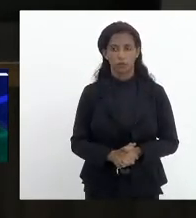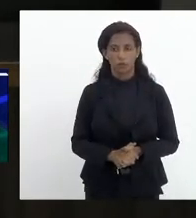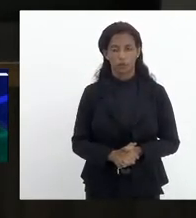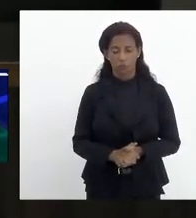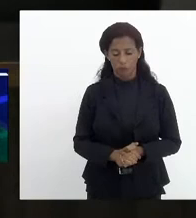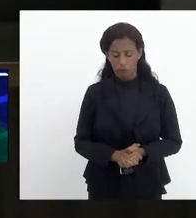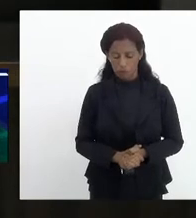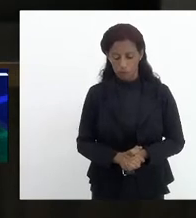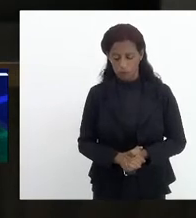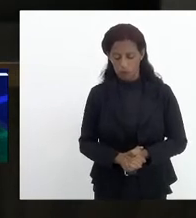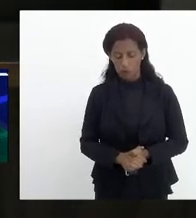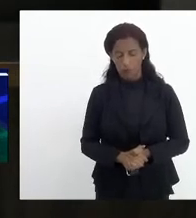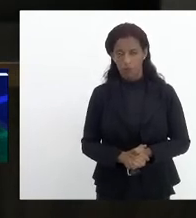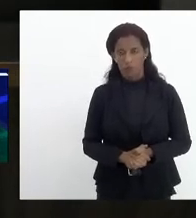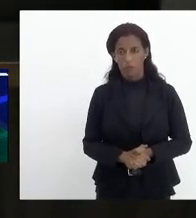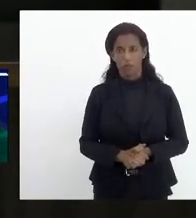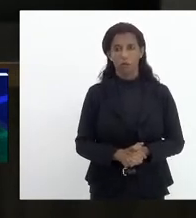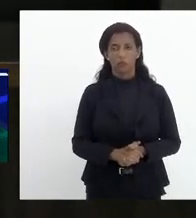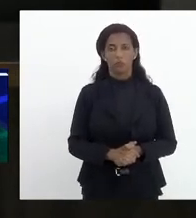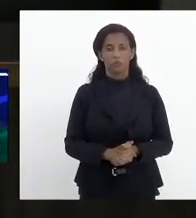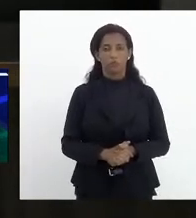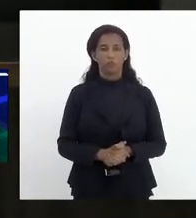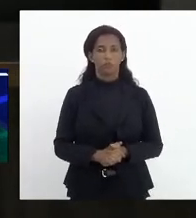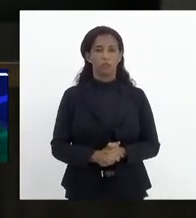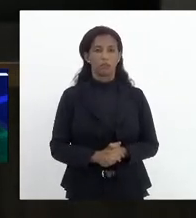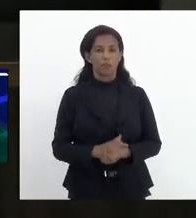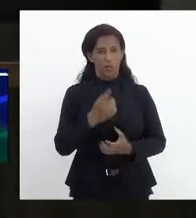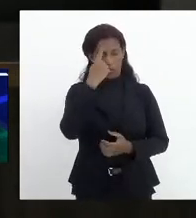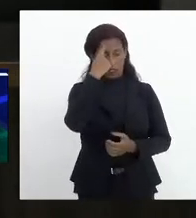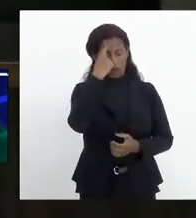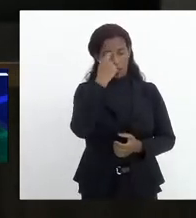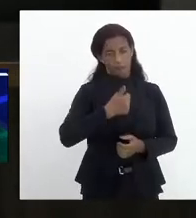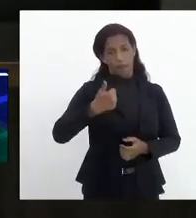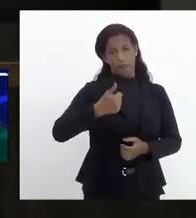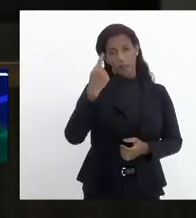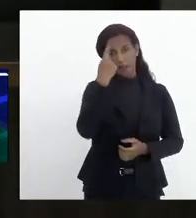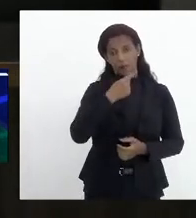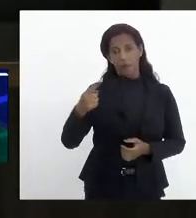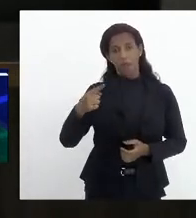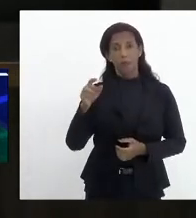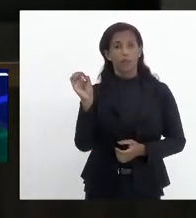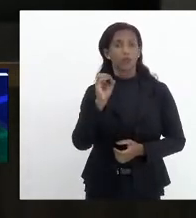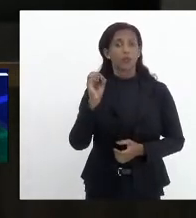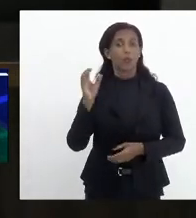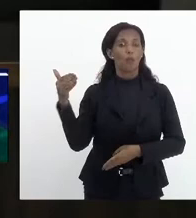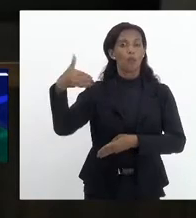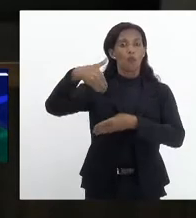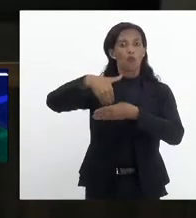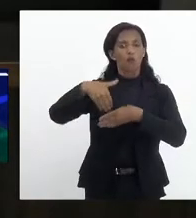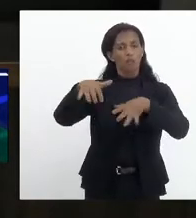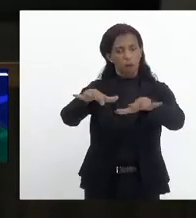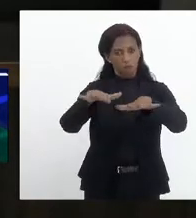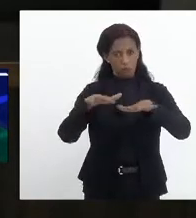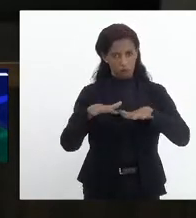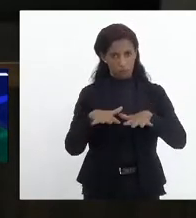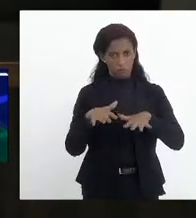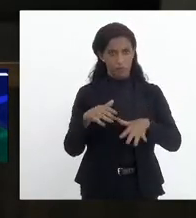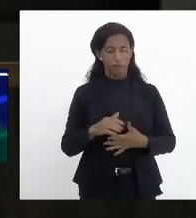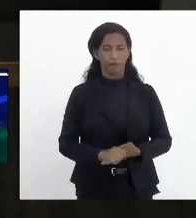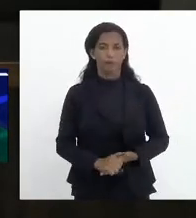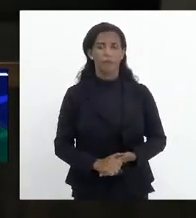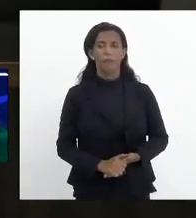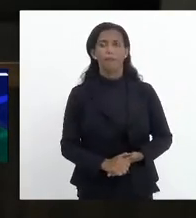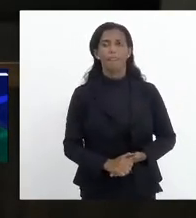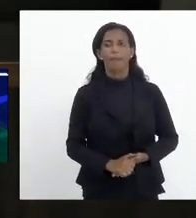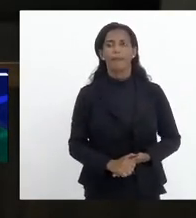Líder, daqui a pouco. E, na primeira semana de outubro, vamos votar num plenário. Eu vou convocar, deputado